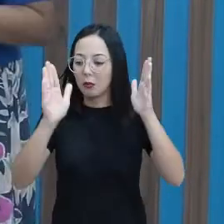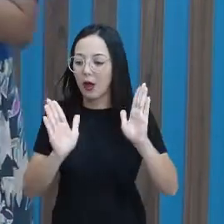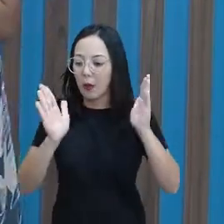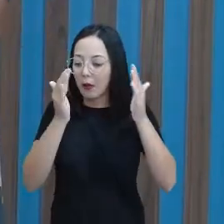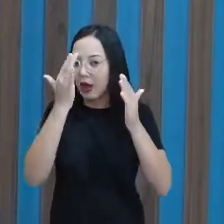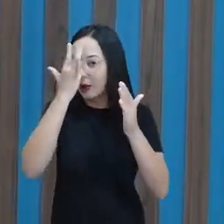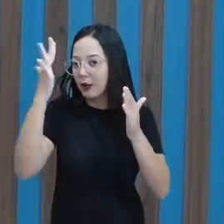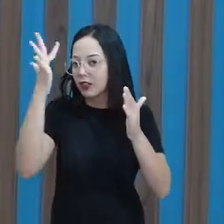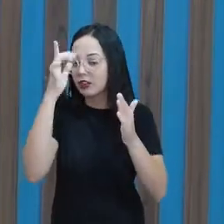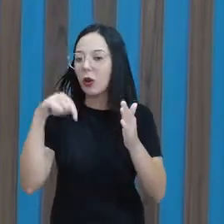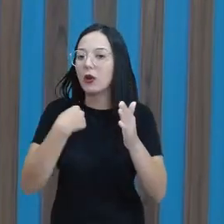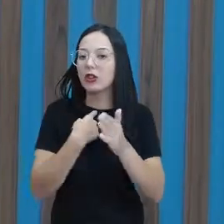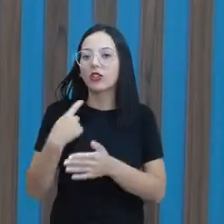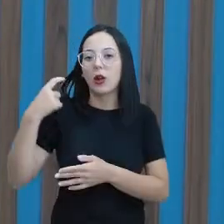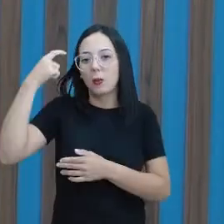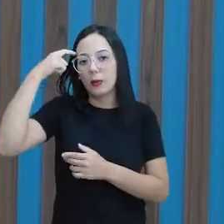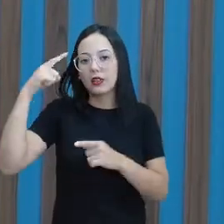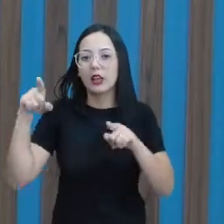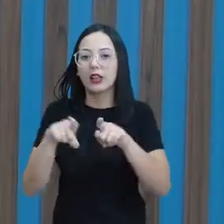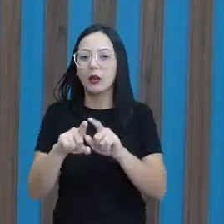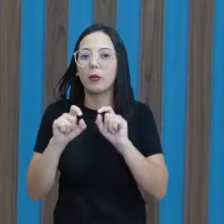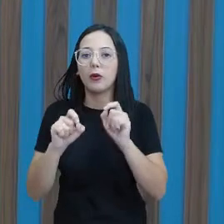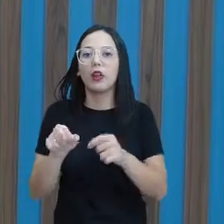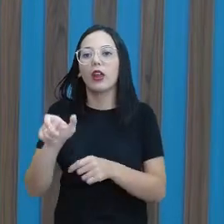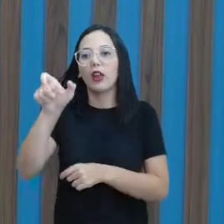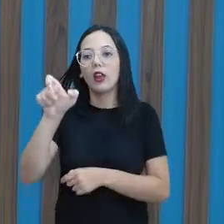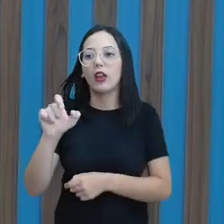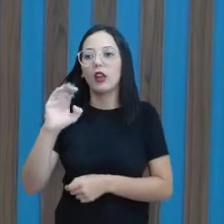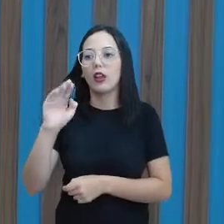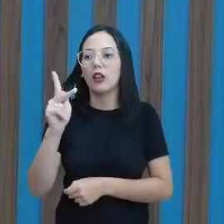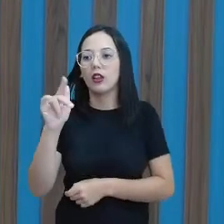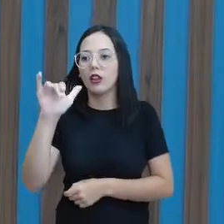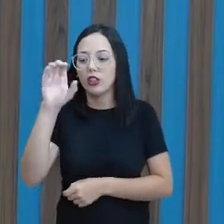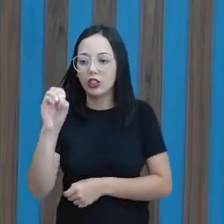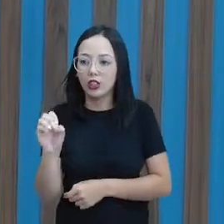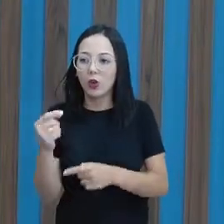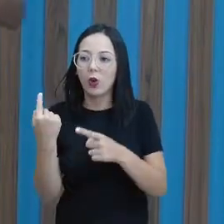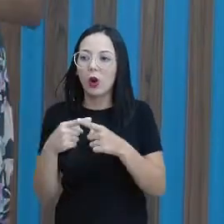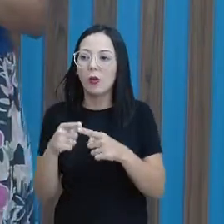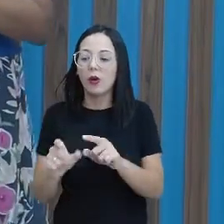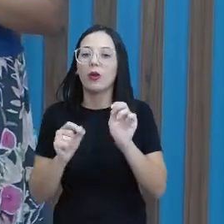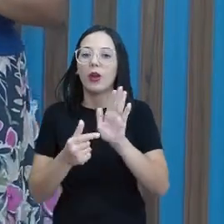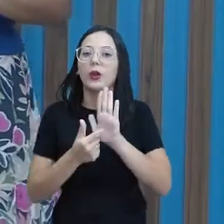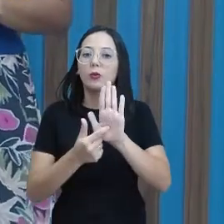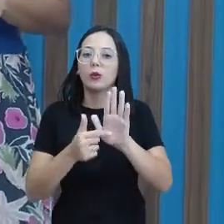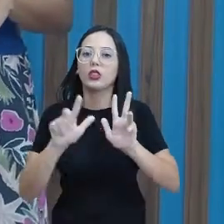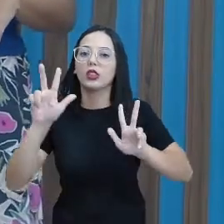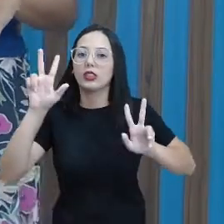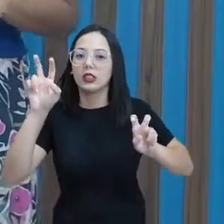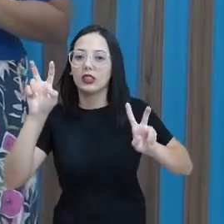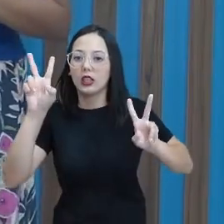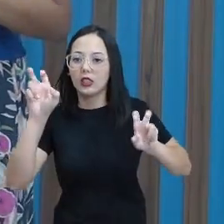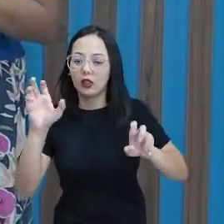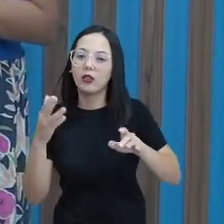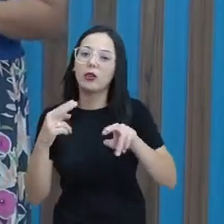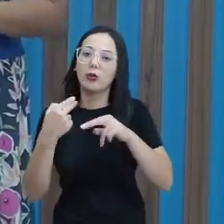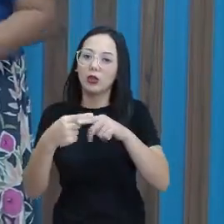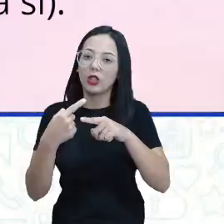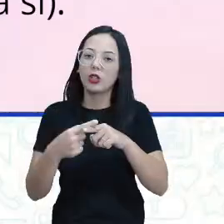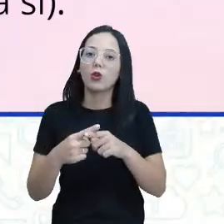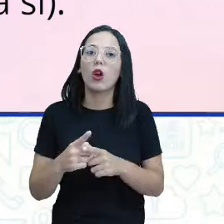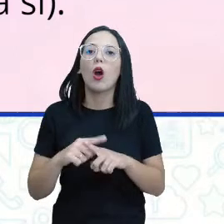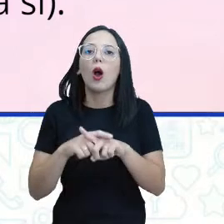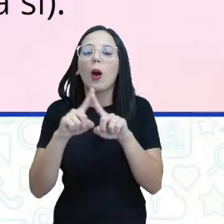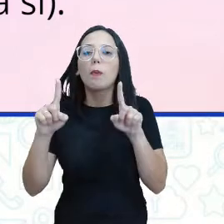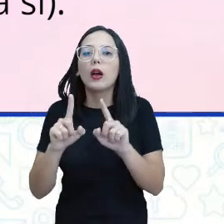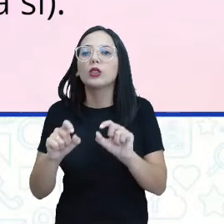imaginação para pensar que aqui está escrito Chico Buarque, entre parênteses, porque eu estou indicando a citação. Então, ó, mas quando